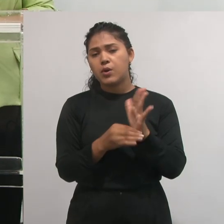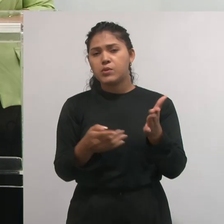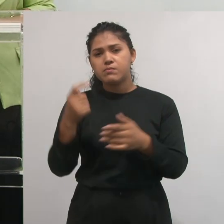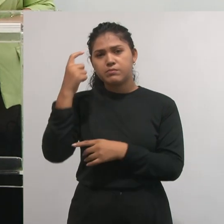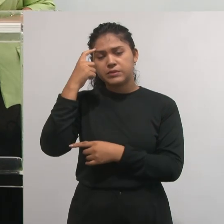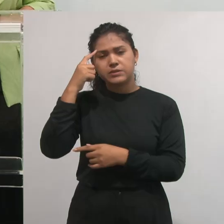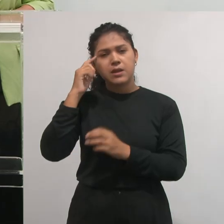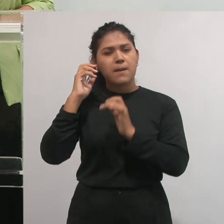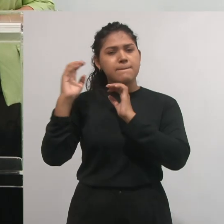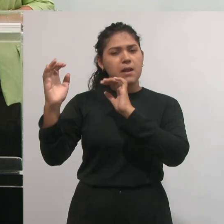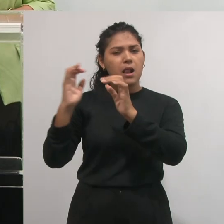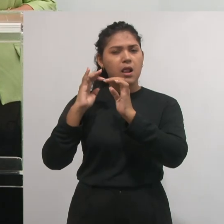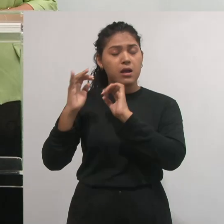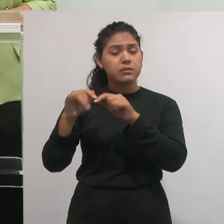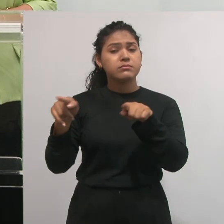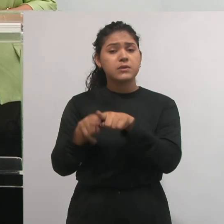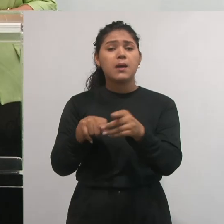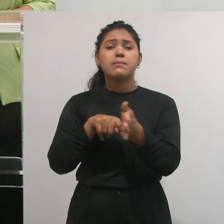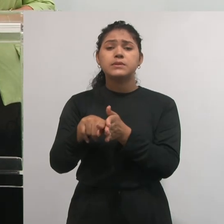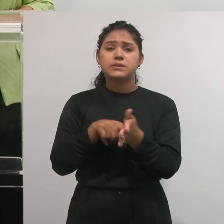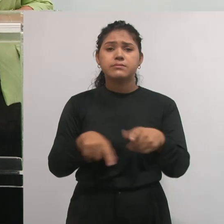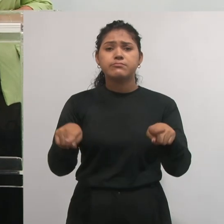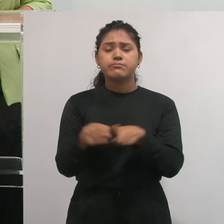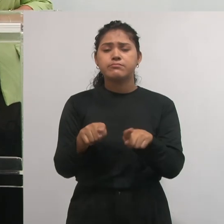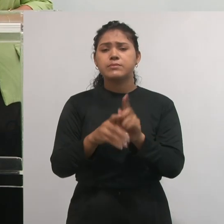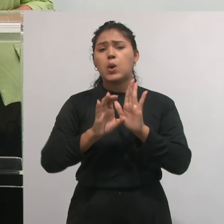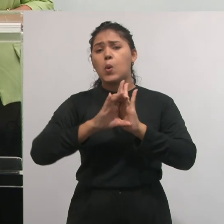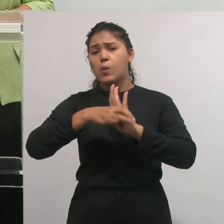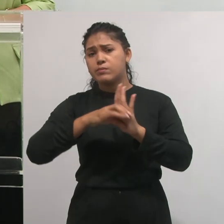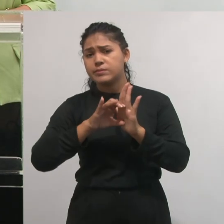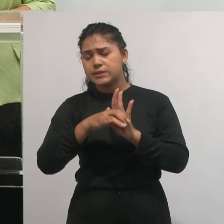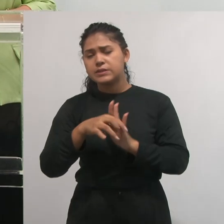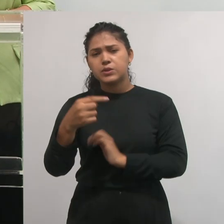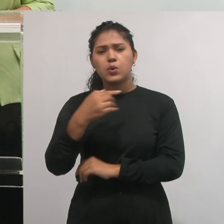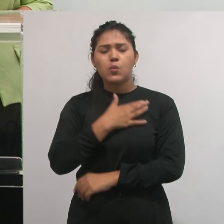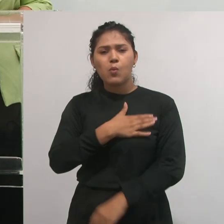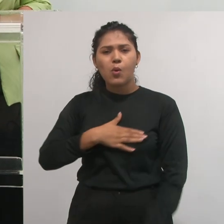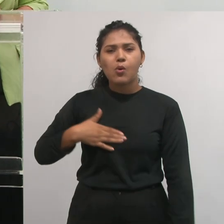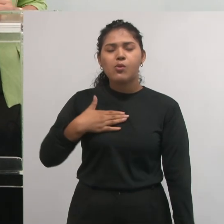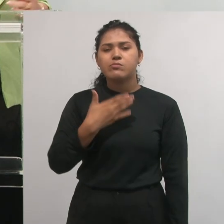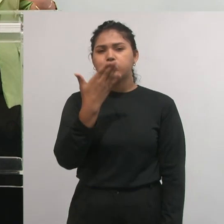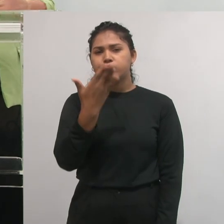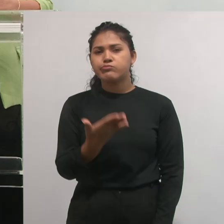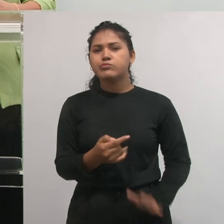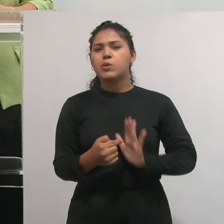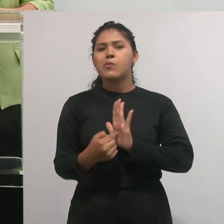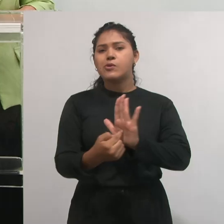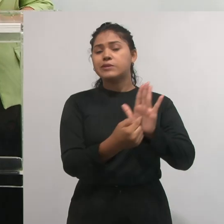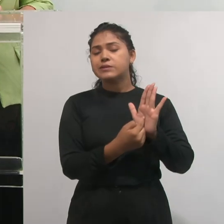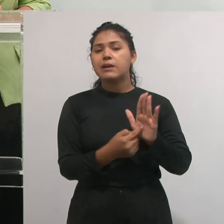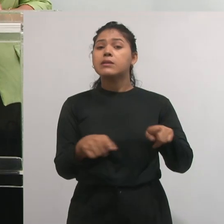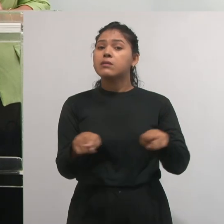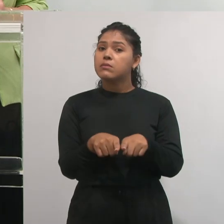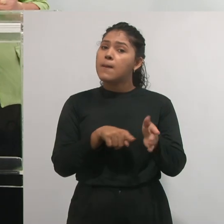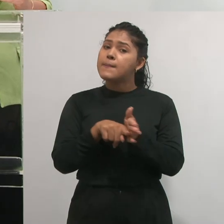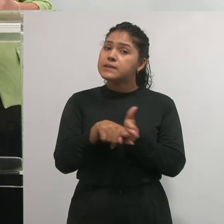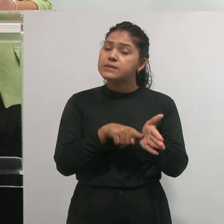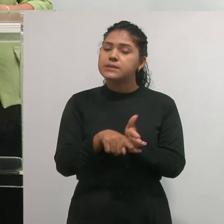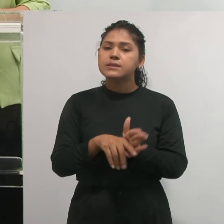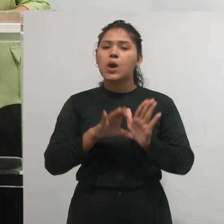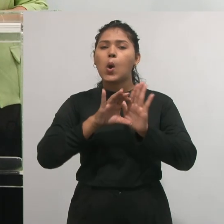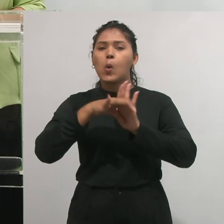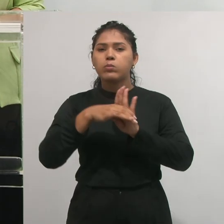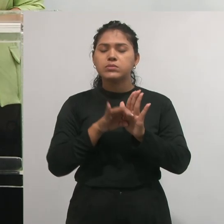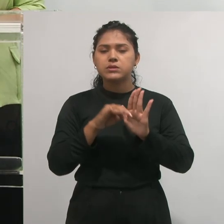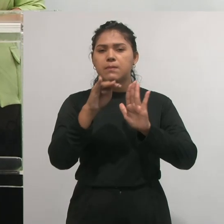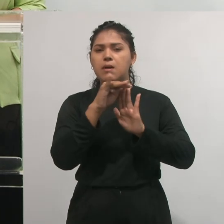aí para a gente refletir, para que a gente possa pesquisar esses conceitos, essas categorias. Eu gosto muito de